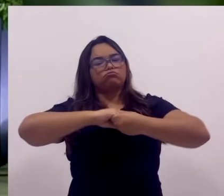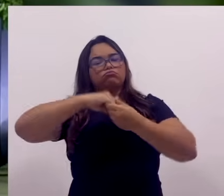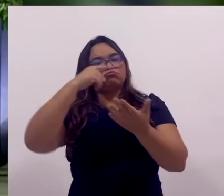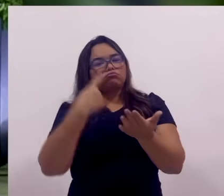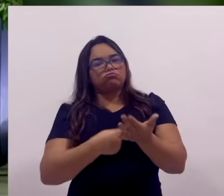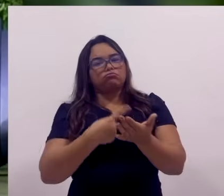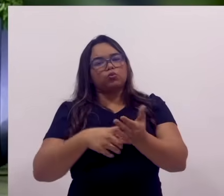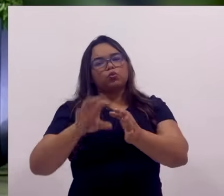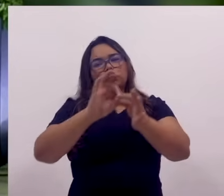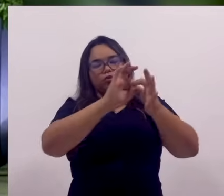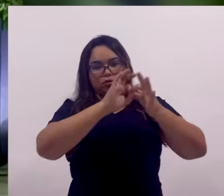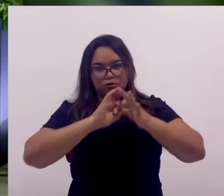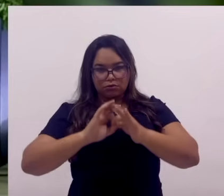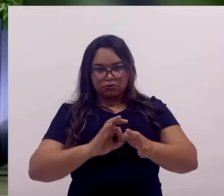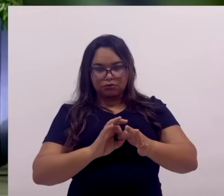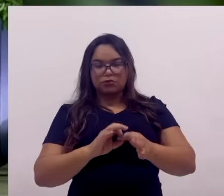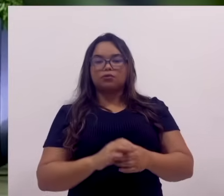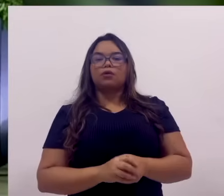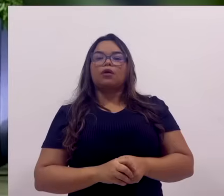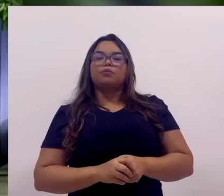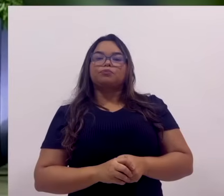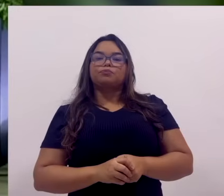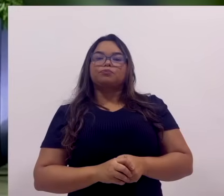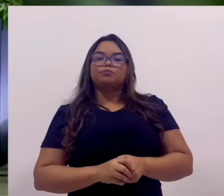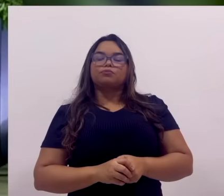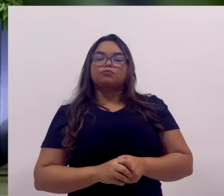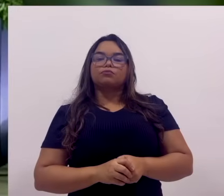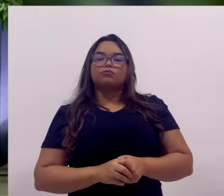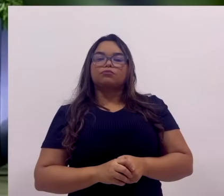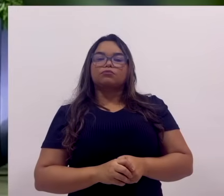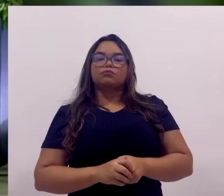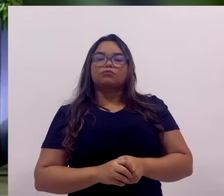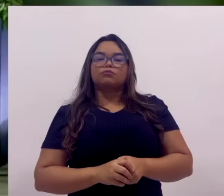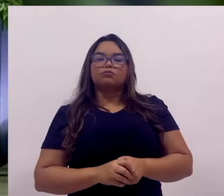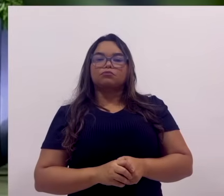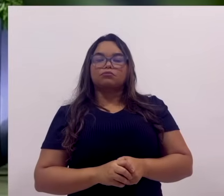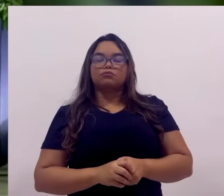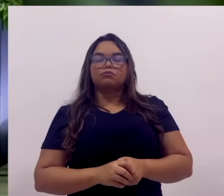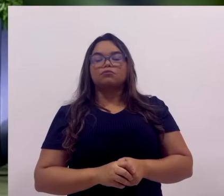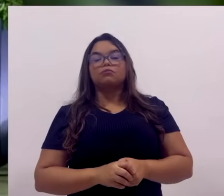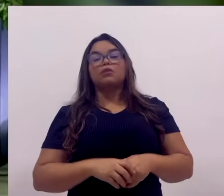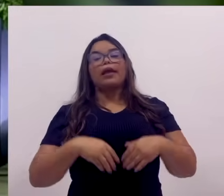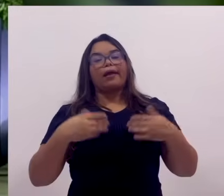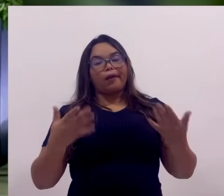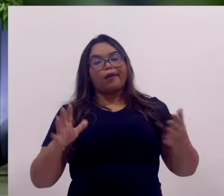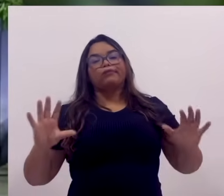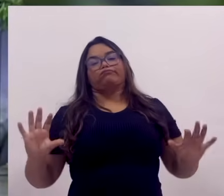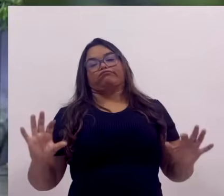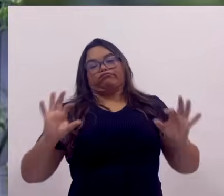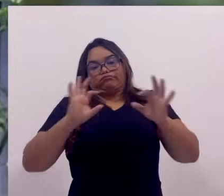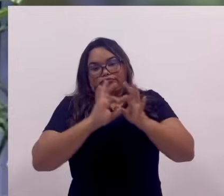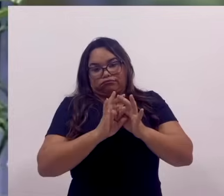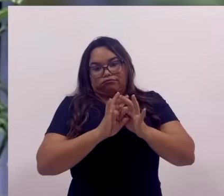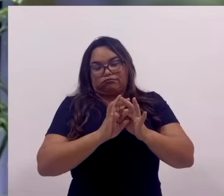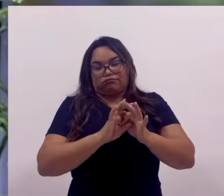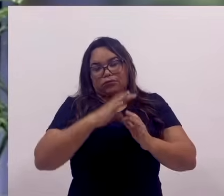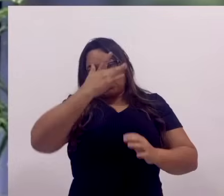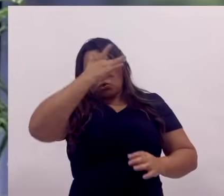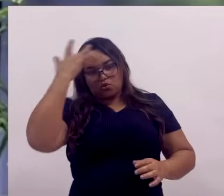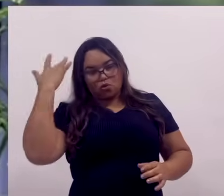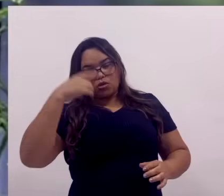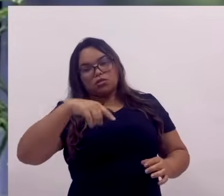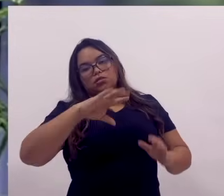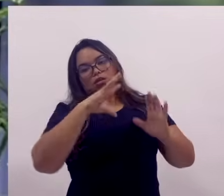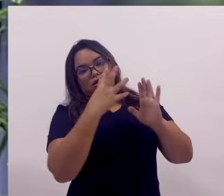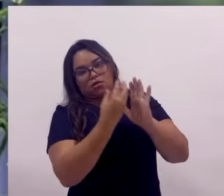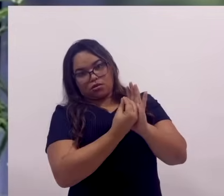no qual, de um lado, há os servos de Jesus Cristo e do outro lado, as divindades pagãs. Mas ele tinha um problema.